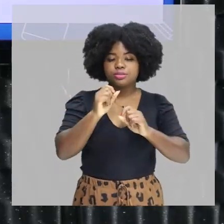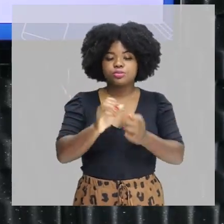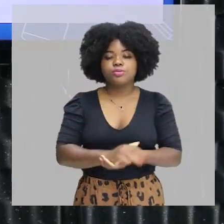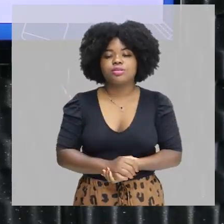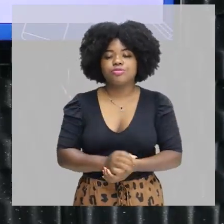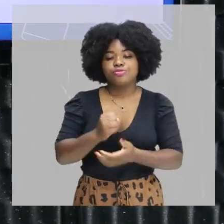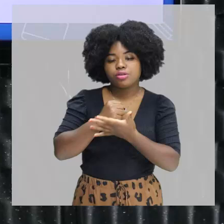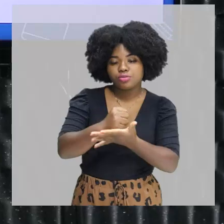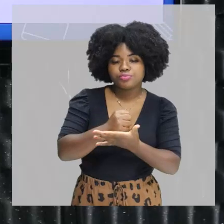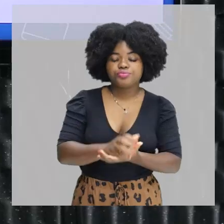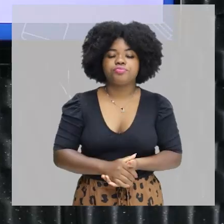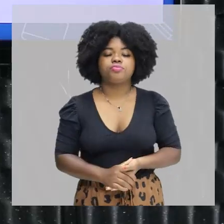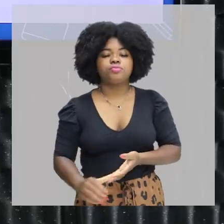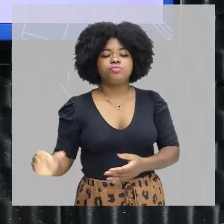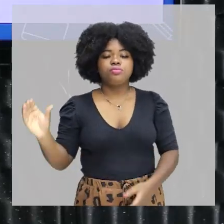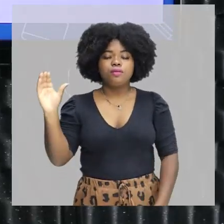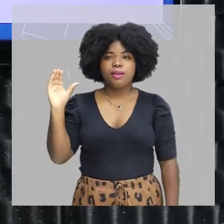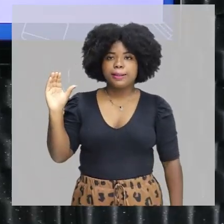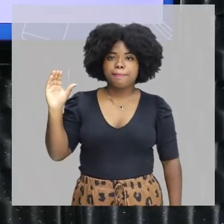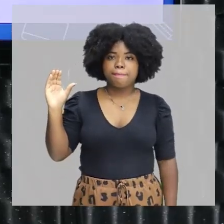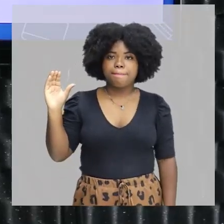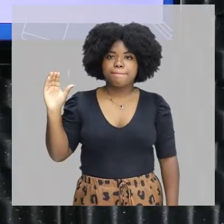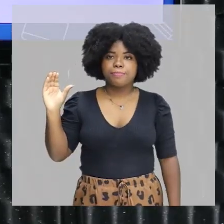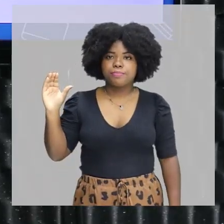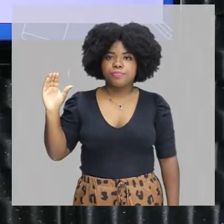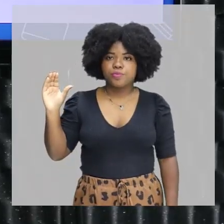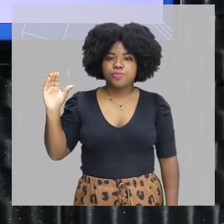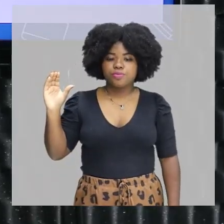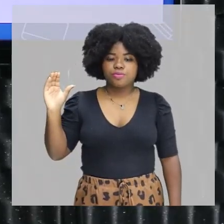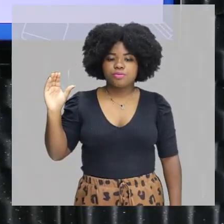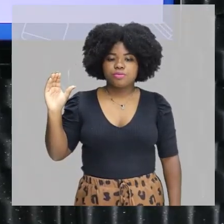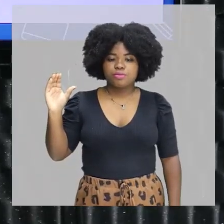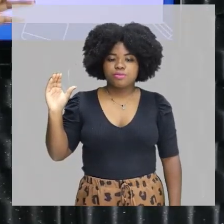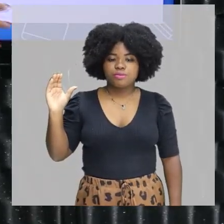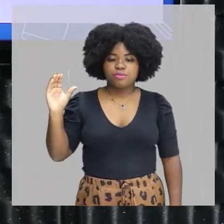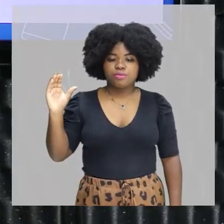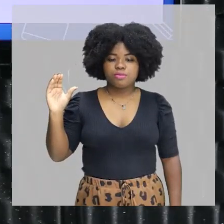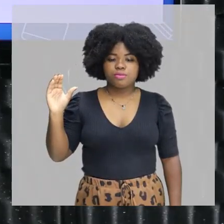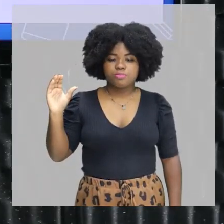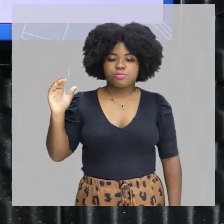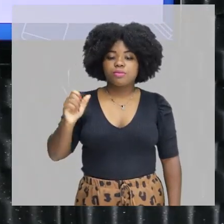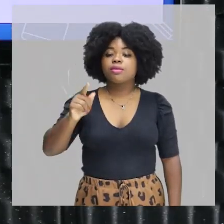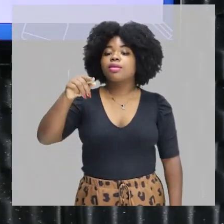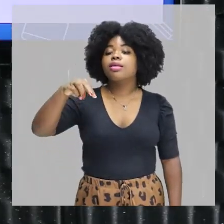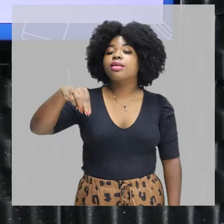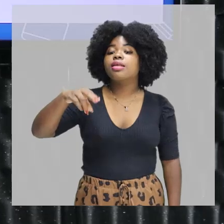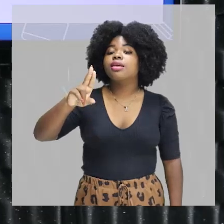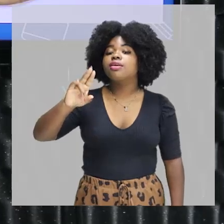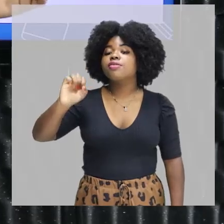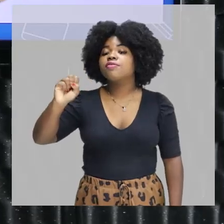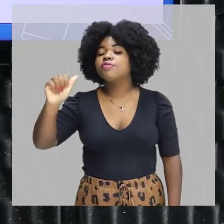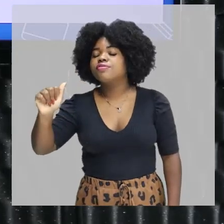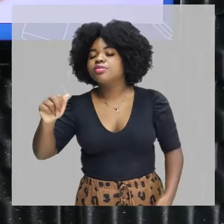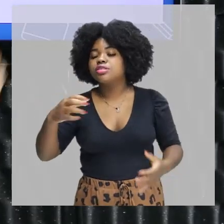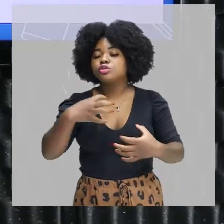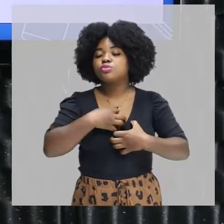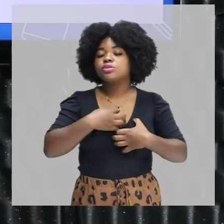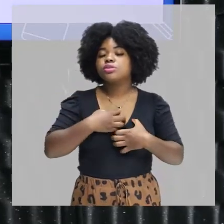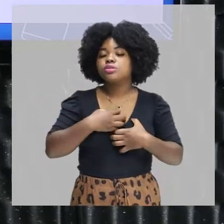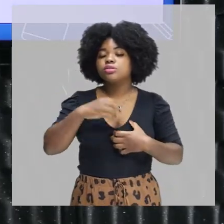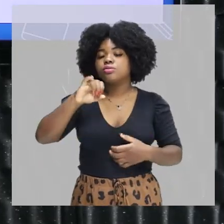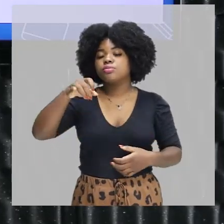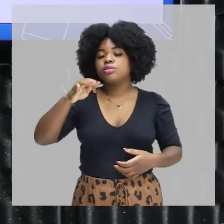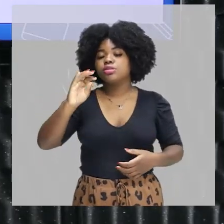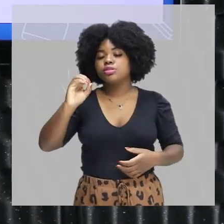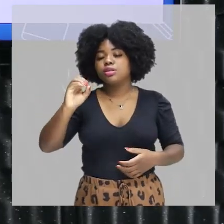errada. O Joaquim Nelson de Souza foi para a Inglaterra visando. Quem visa no sentido de objetivar. Faltou aqui